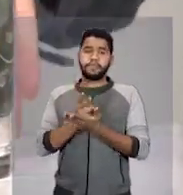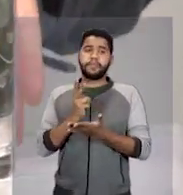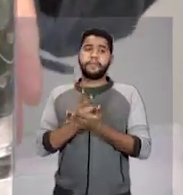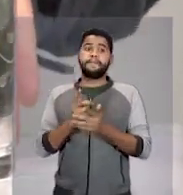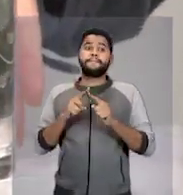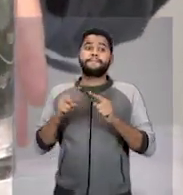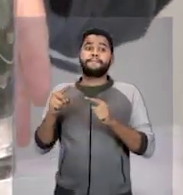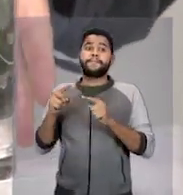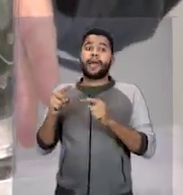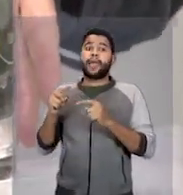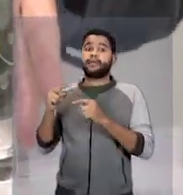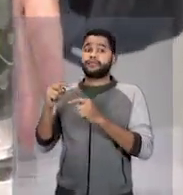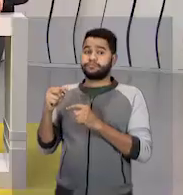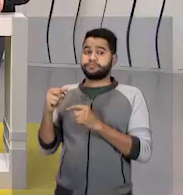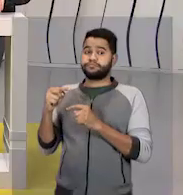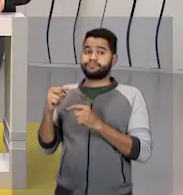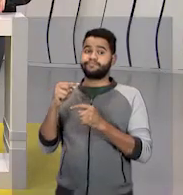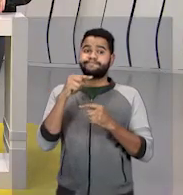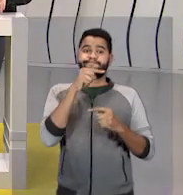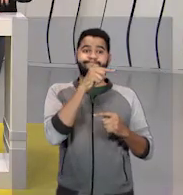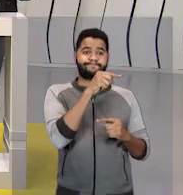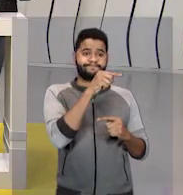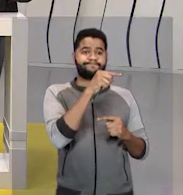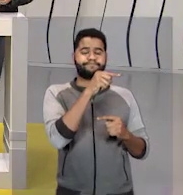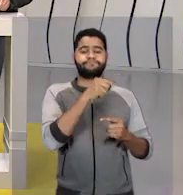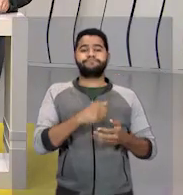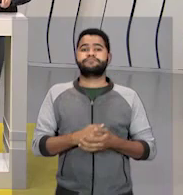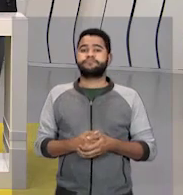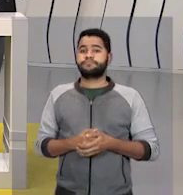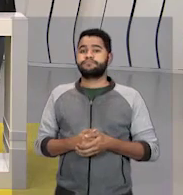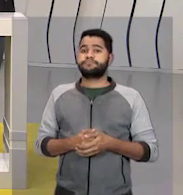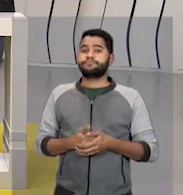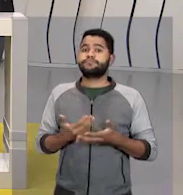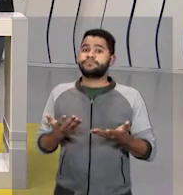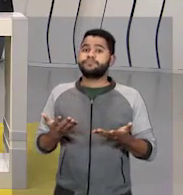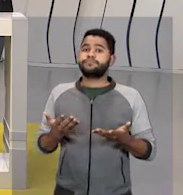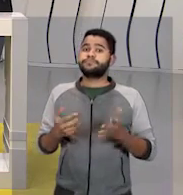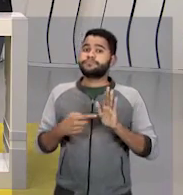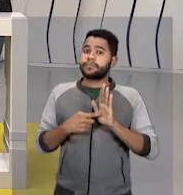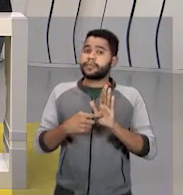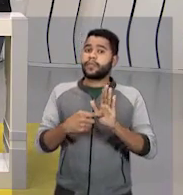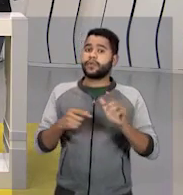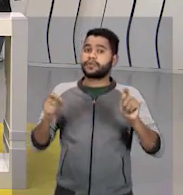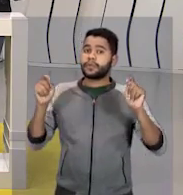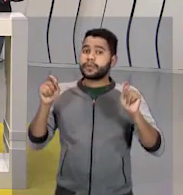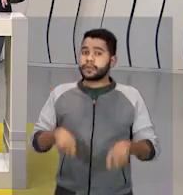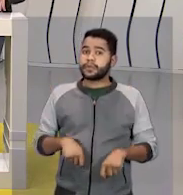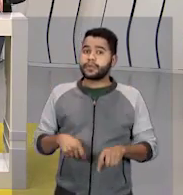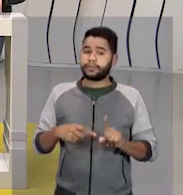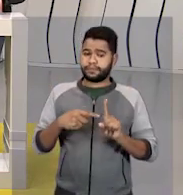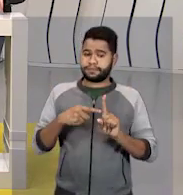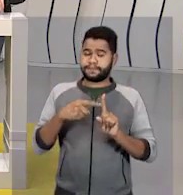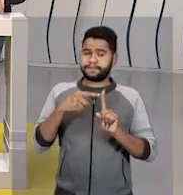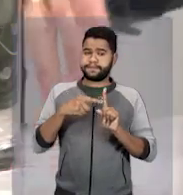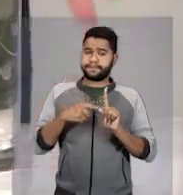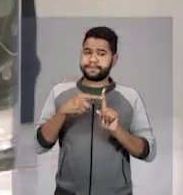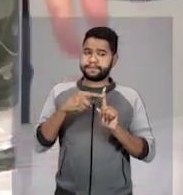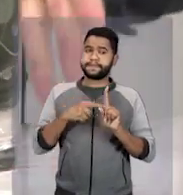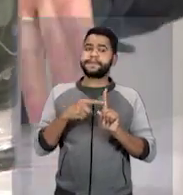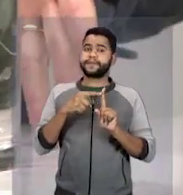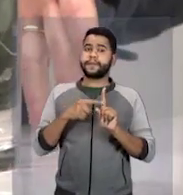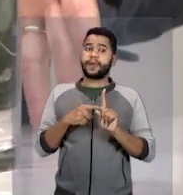mas em quantidades diferentes. Isso, então, me diz que a capacidade térmica do